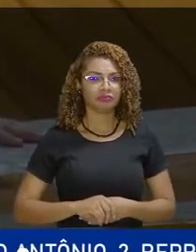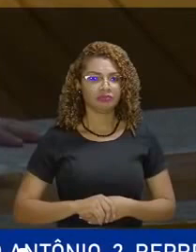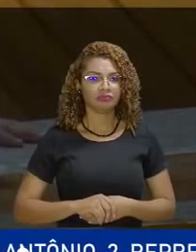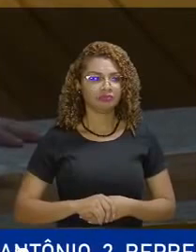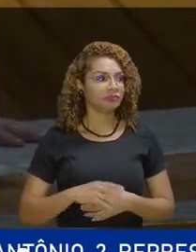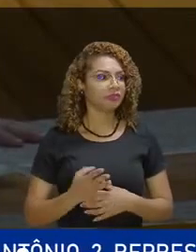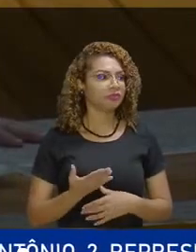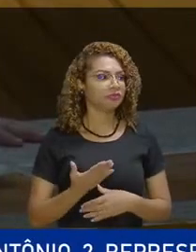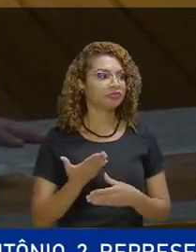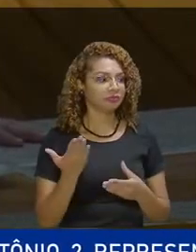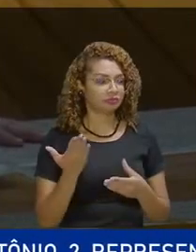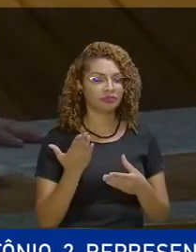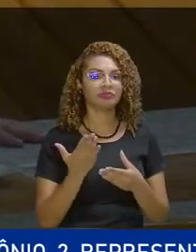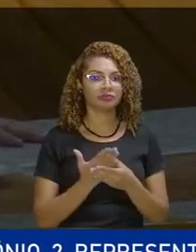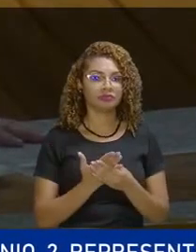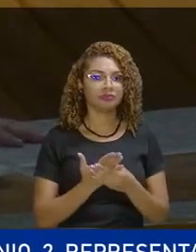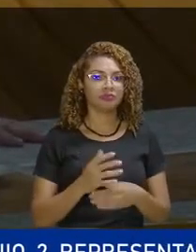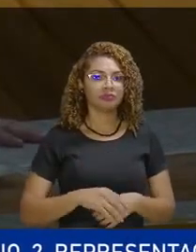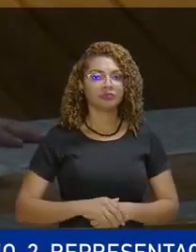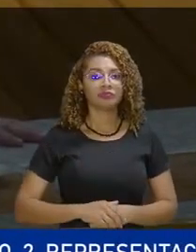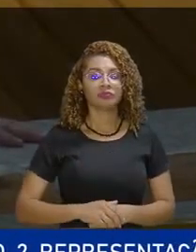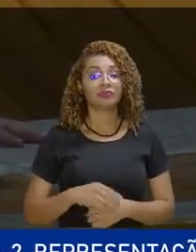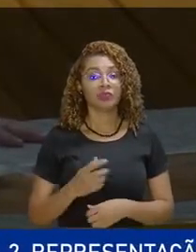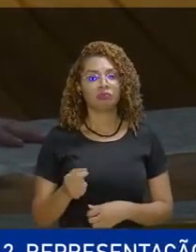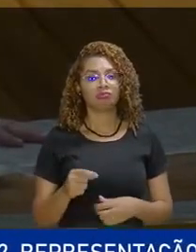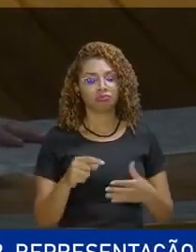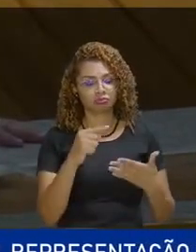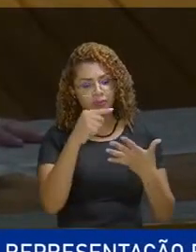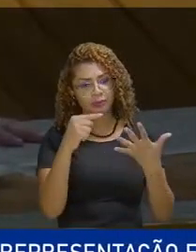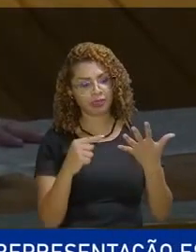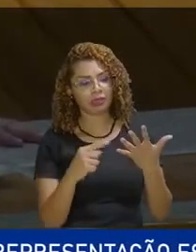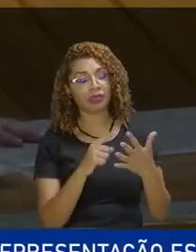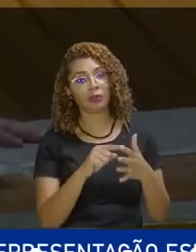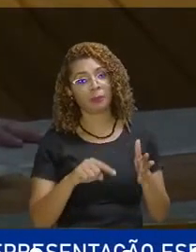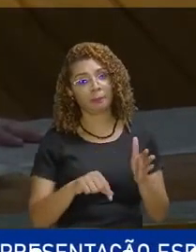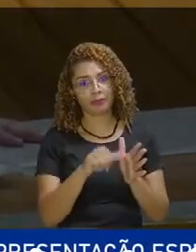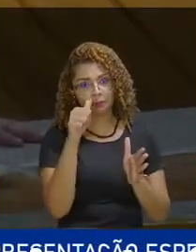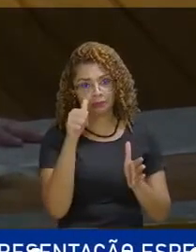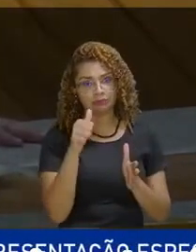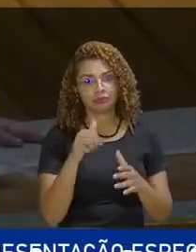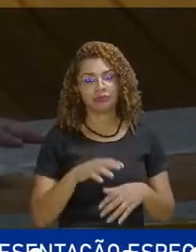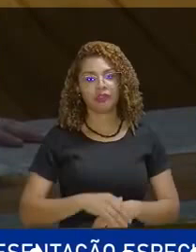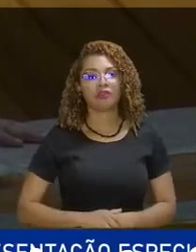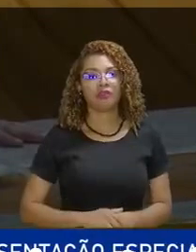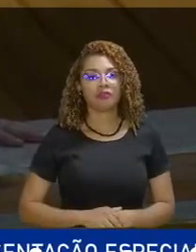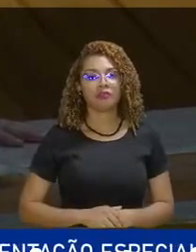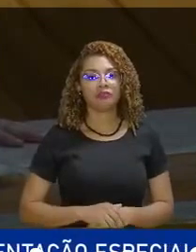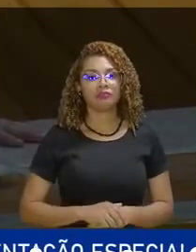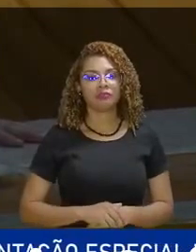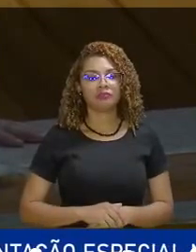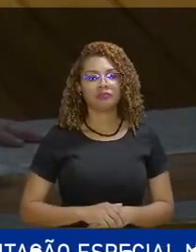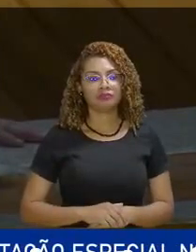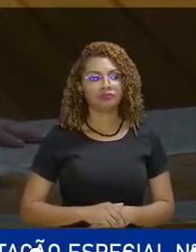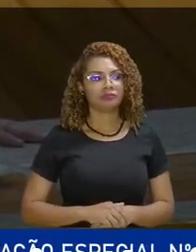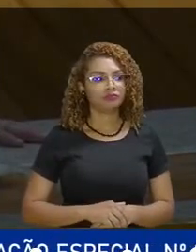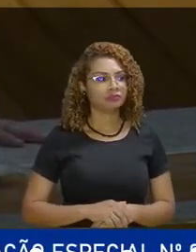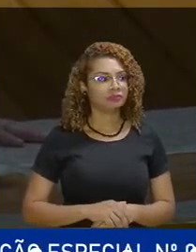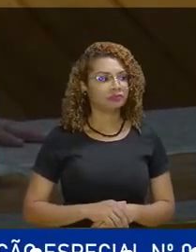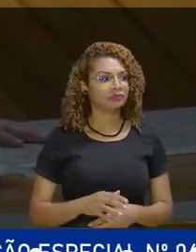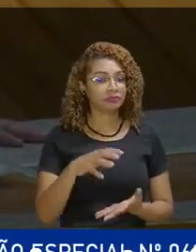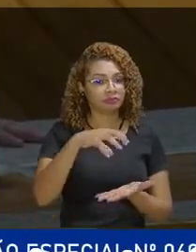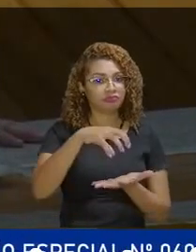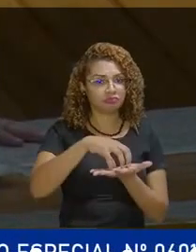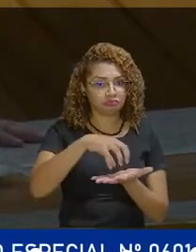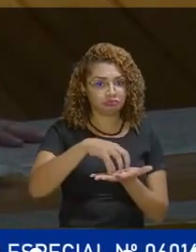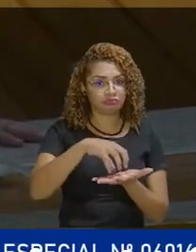apreensão e de todas as buscas. Foi esse o primeiro ponto, que enfatizou bastante. Quanto ao aspecto meritório, o que a